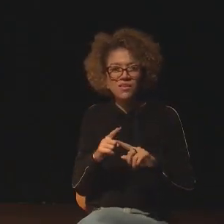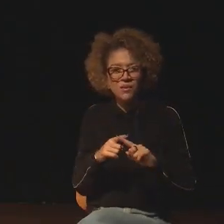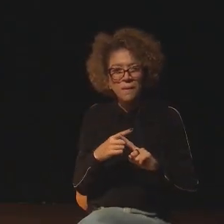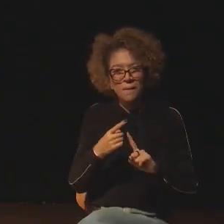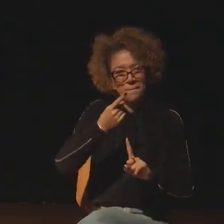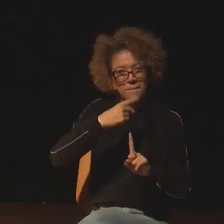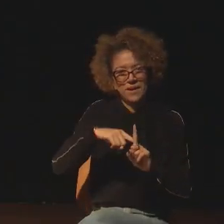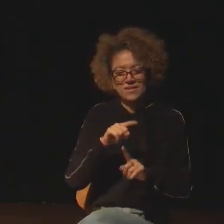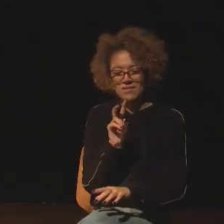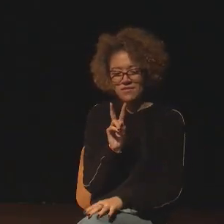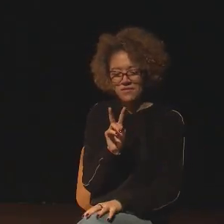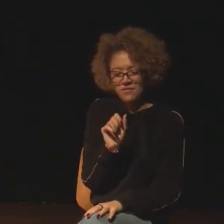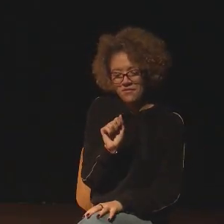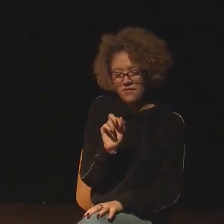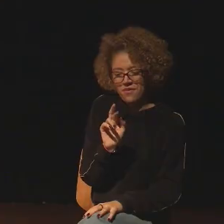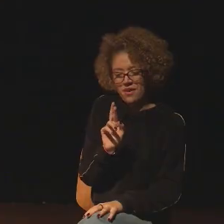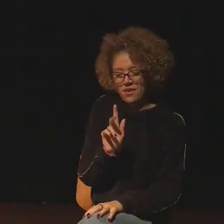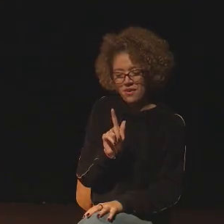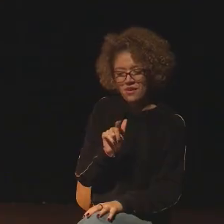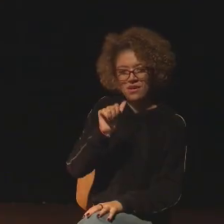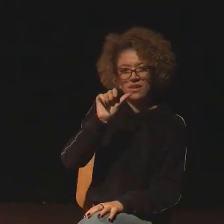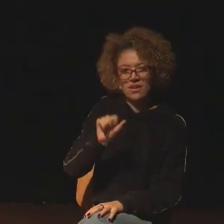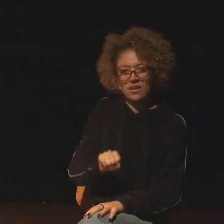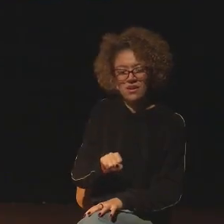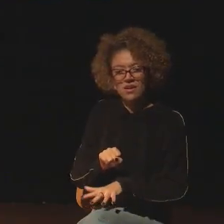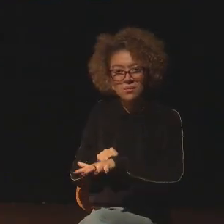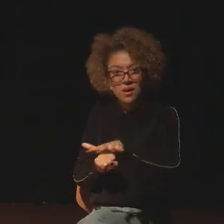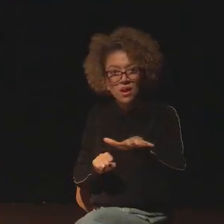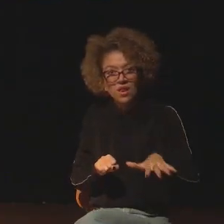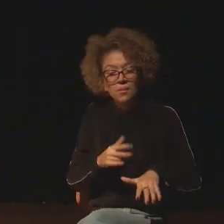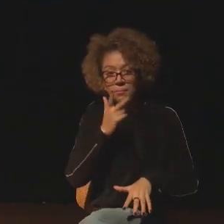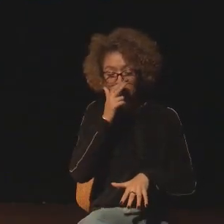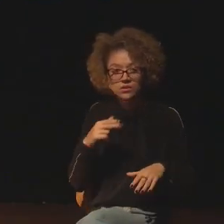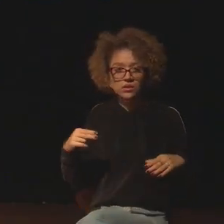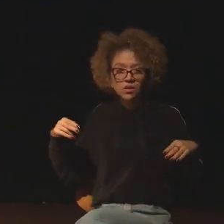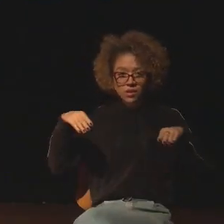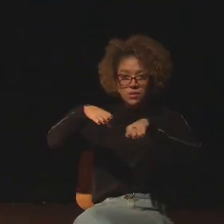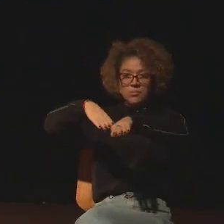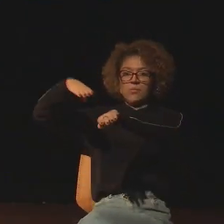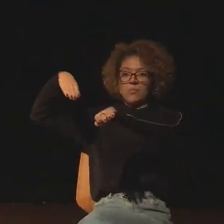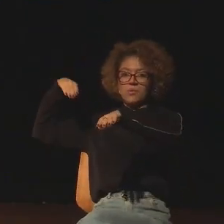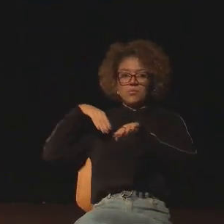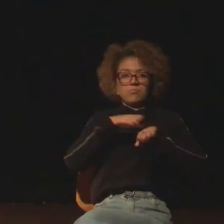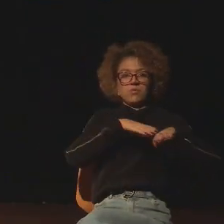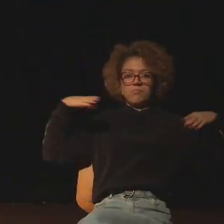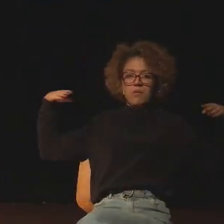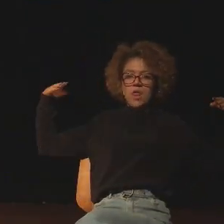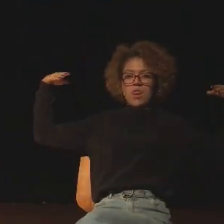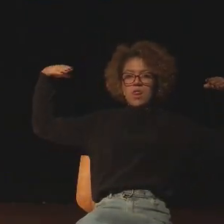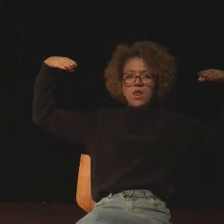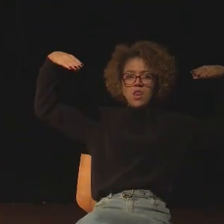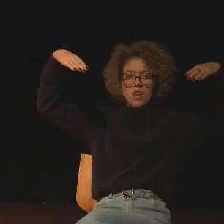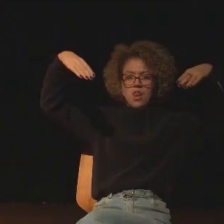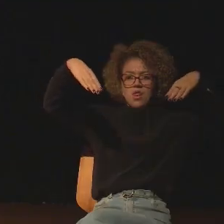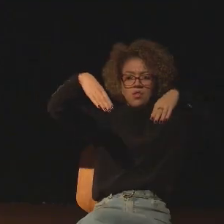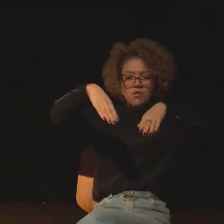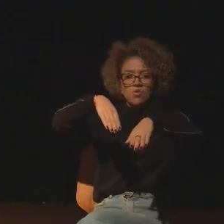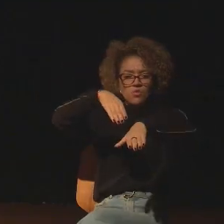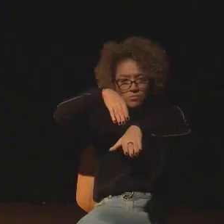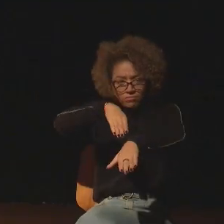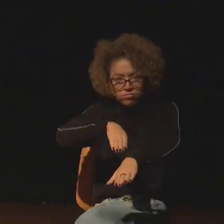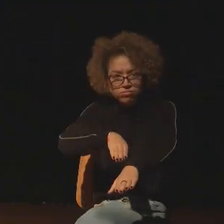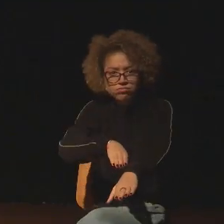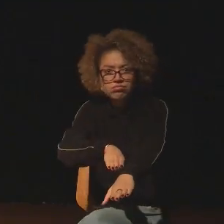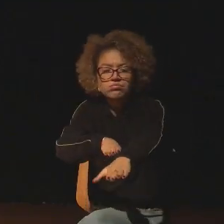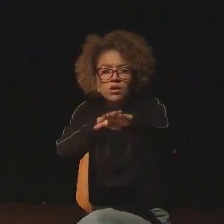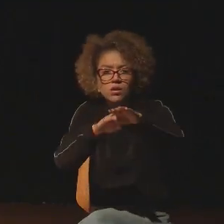tem uma faixa dupla que vai afunilando, para se tornar uma faixa única dentro de um corredor de ônibus. E eu falo